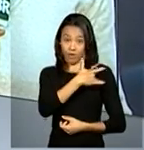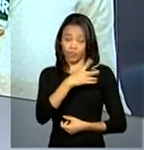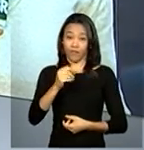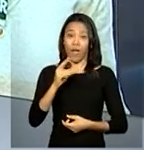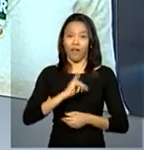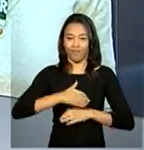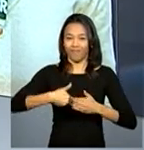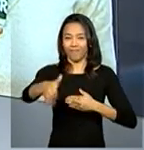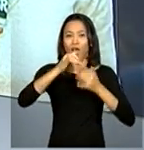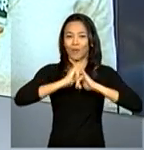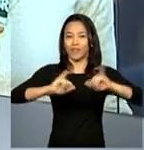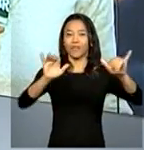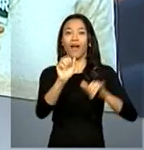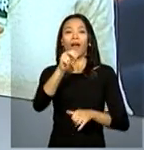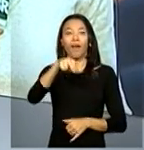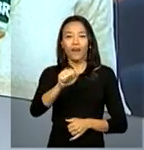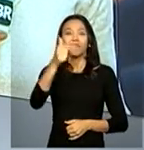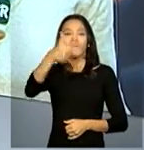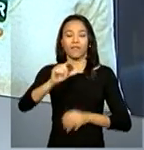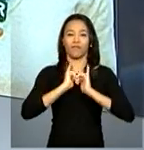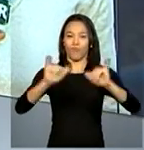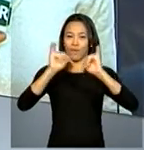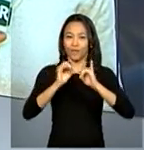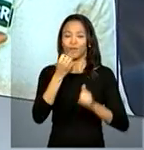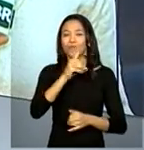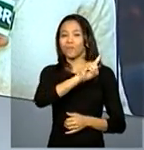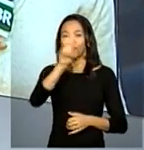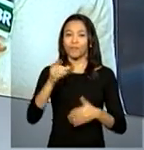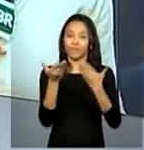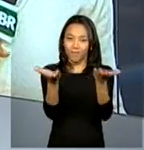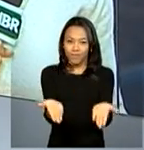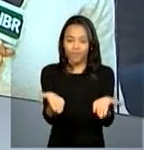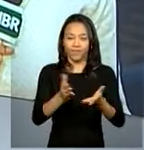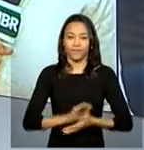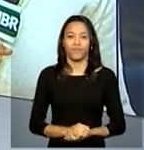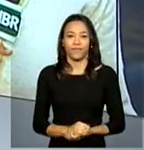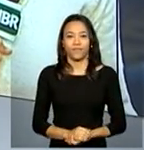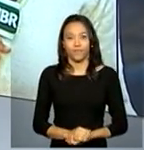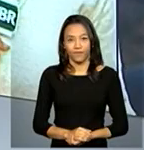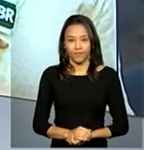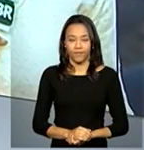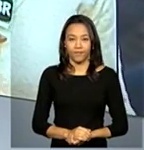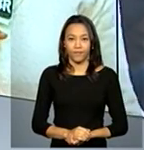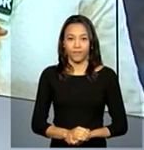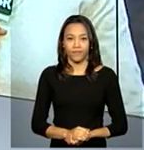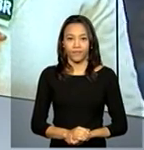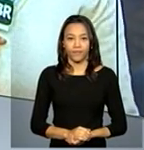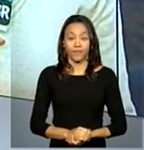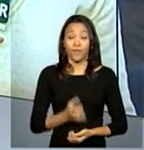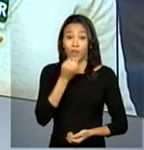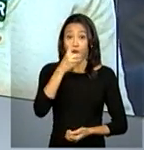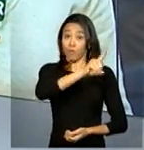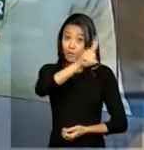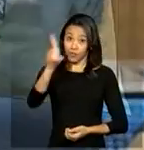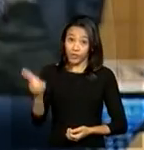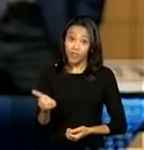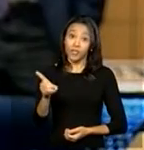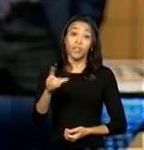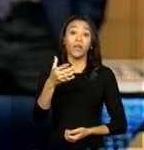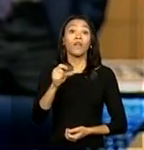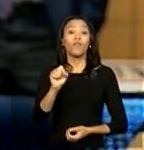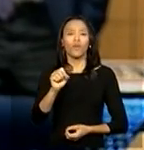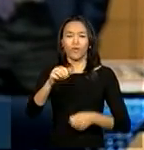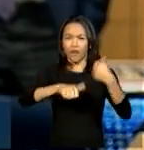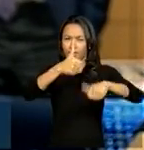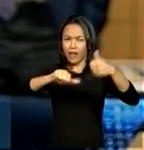repórter Ana Gabriela Salles tem as informações Bom dia Ana bom dia Malu ao todo foram